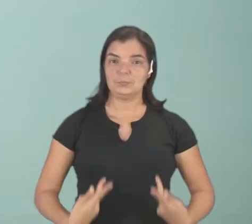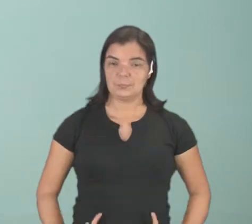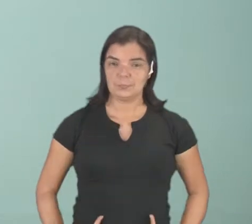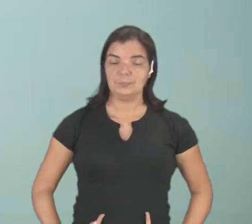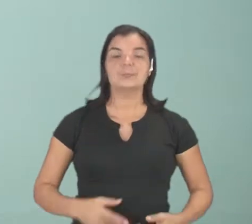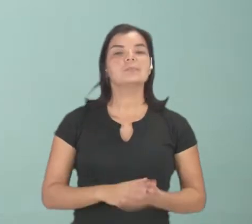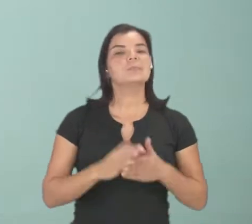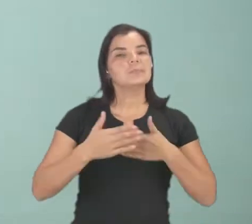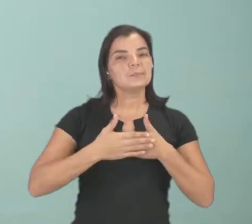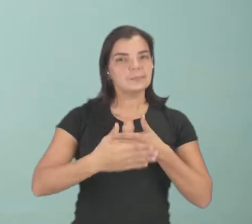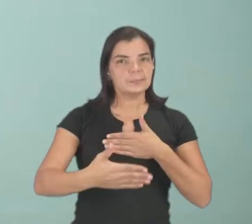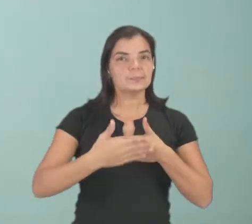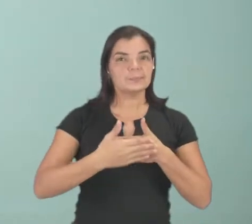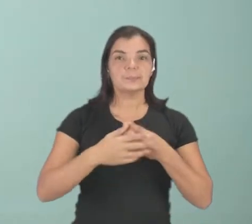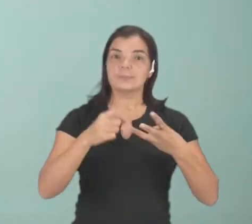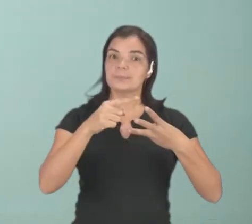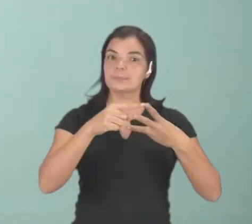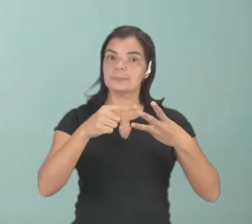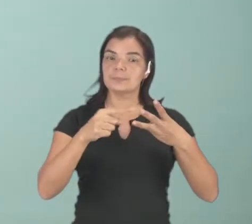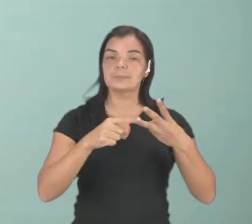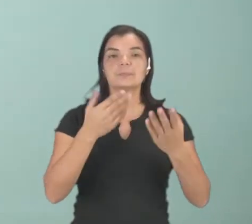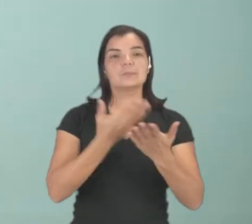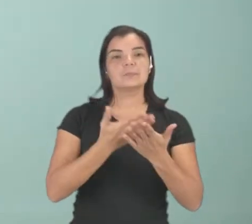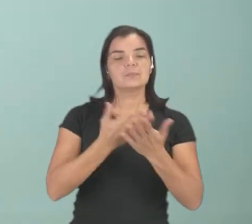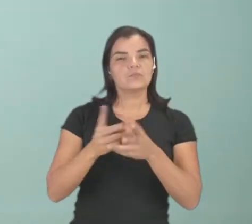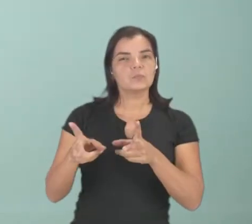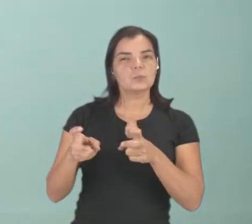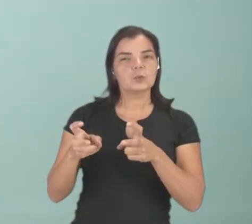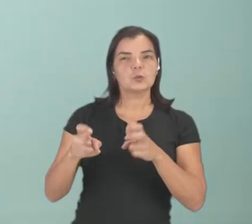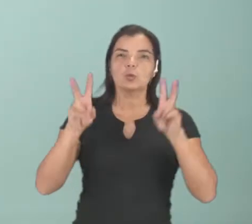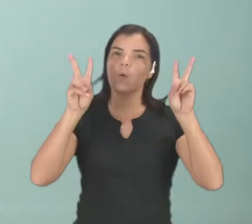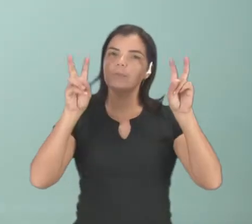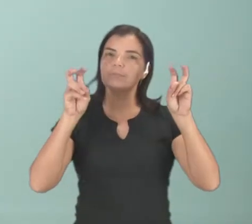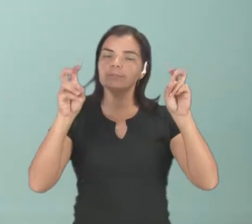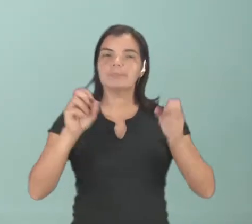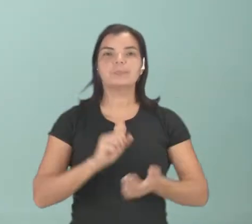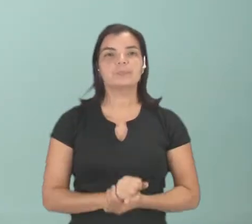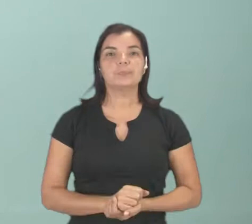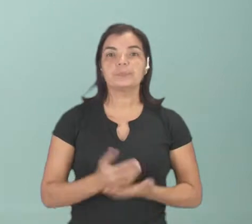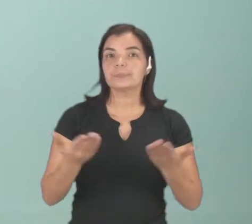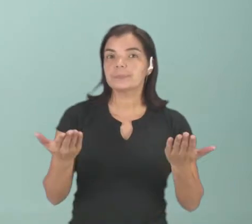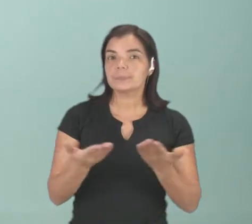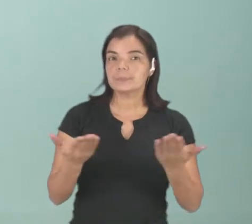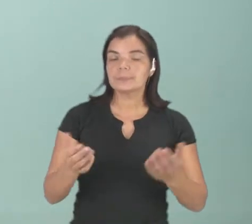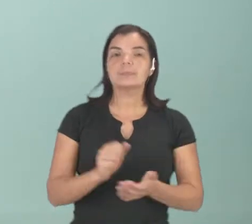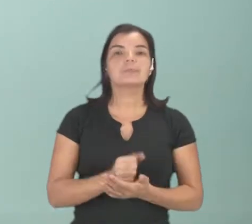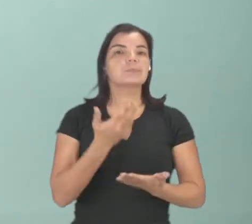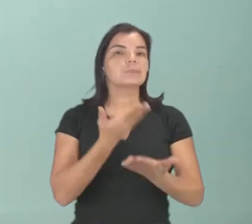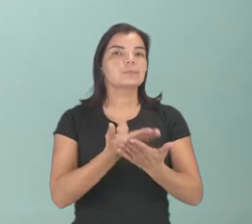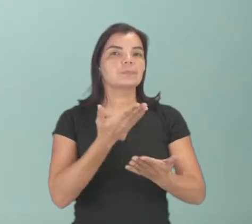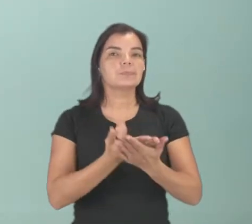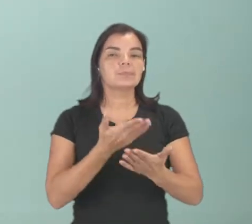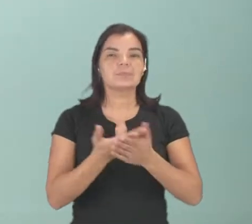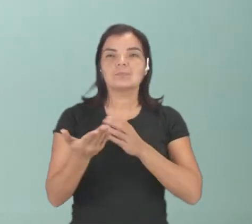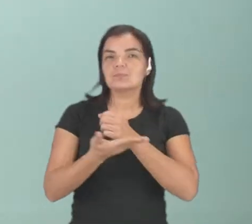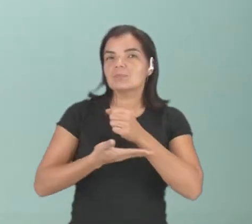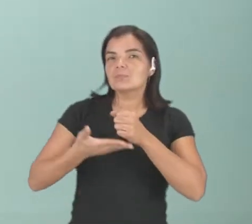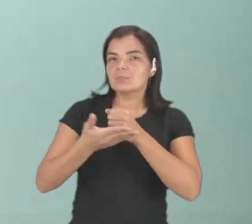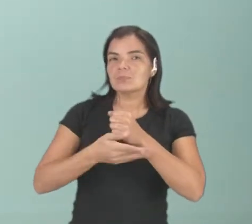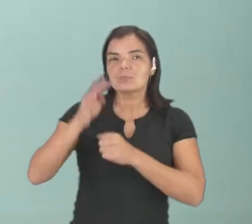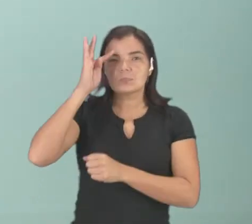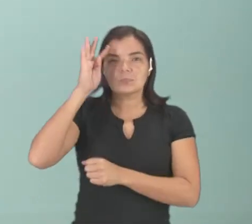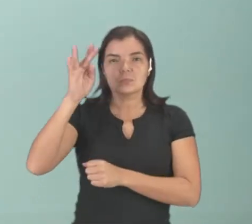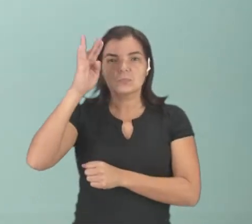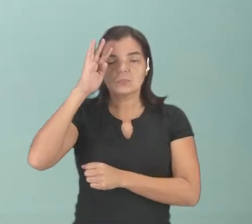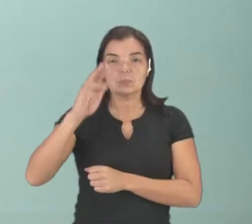seguir aquela sequência, são 3 aulas onde a gente vai explorar esse tema. Hoje a gente vai estudar as bases teóricas